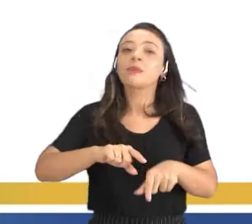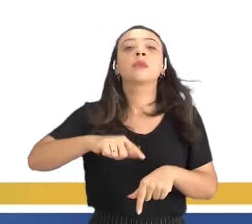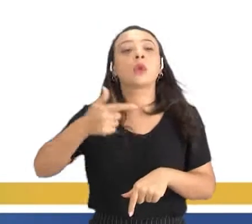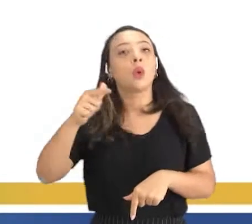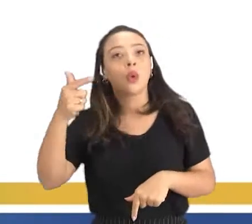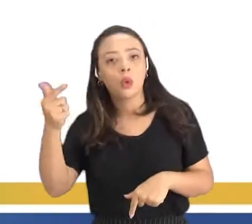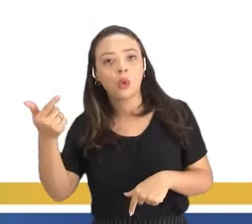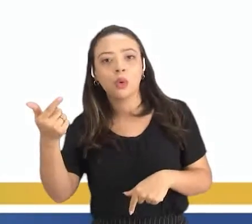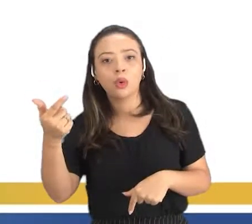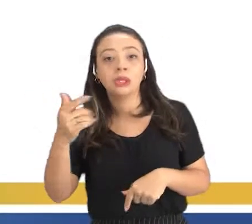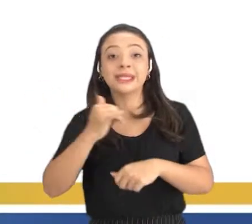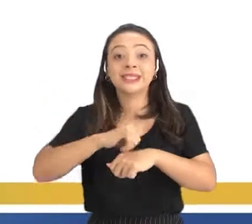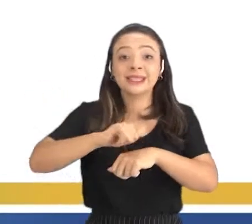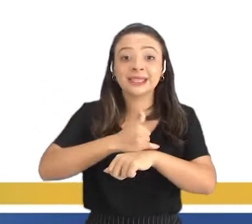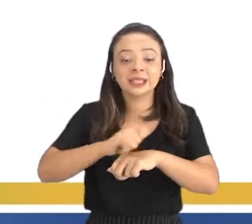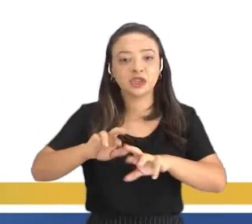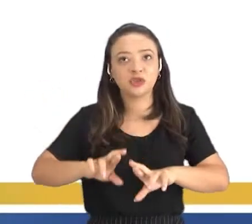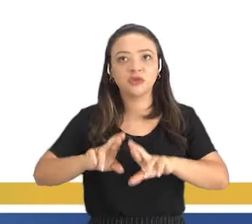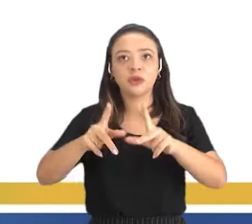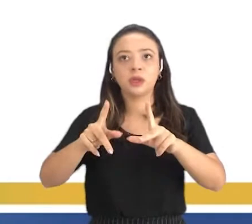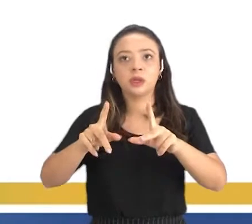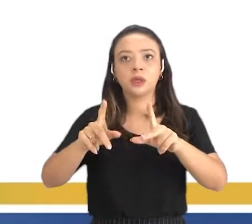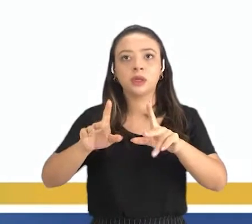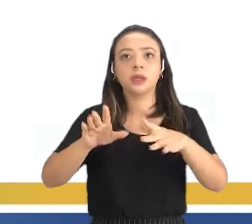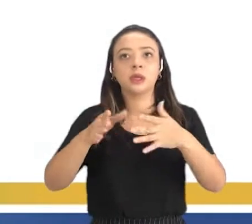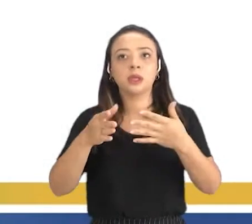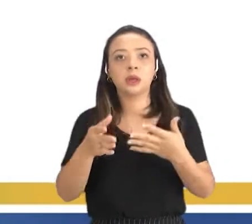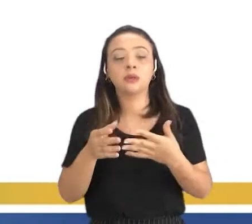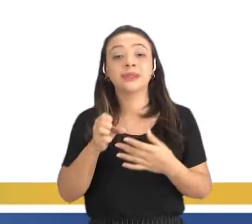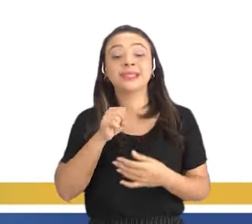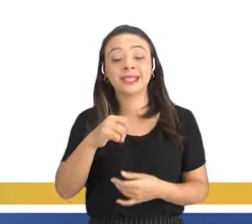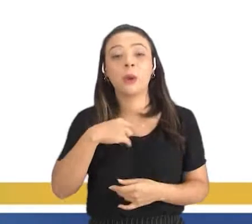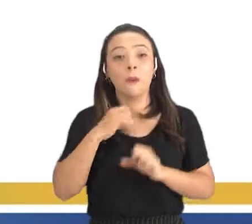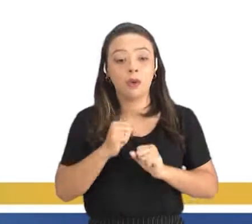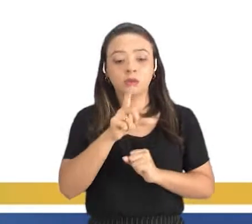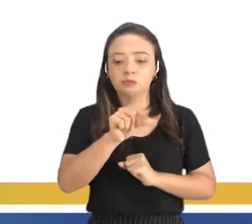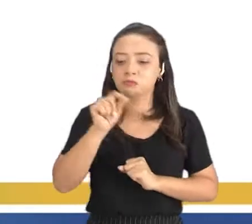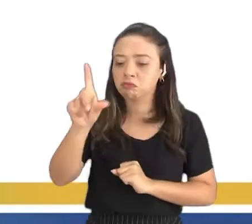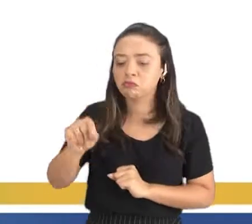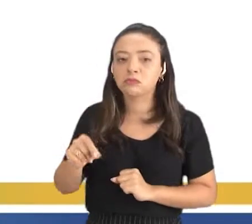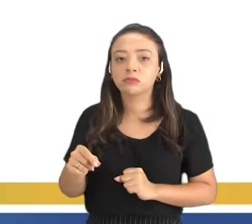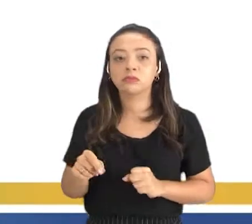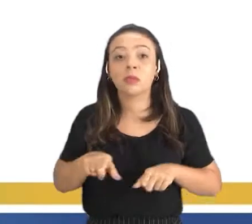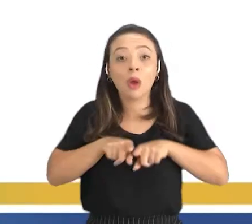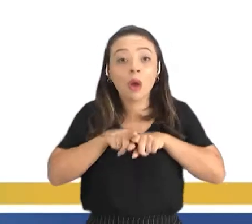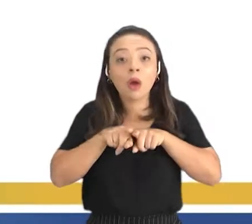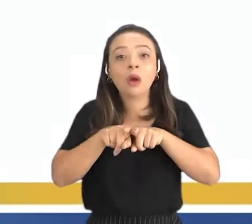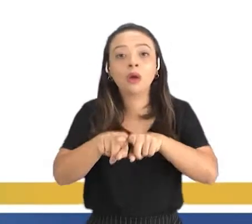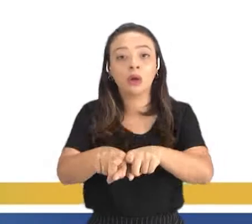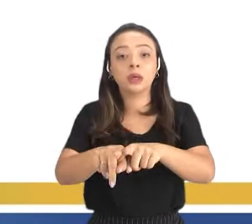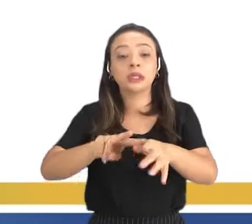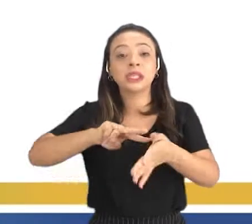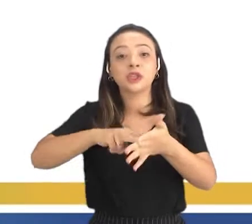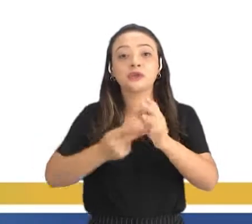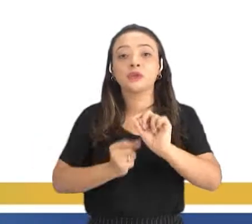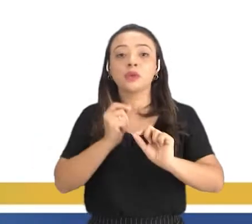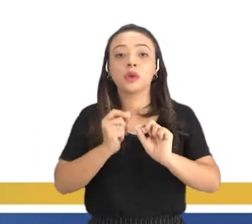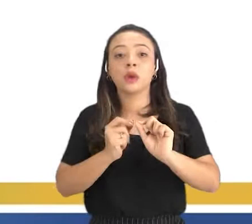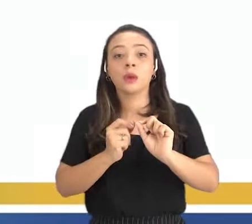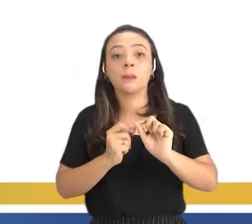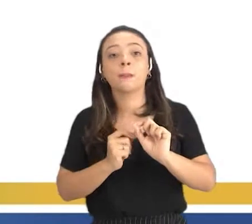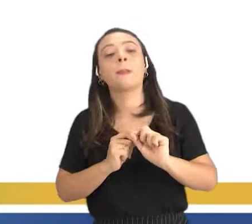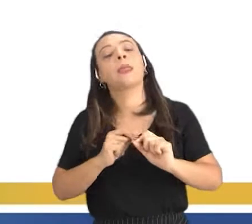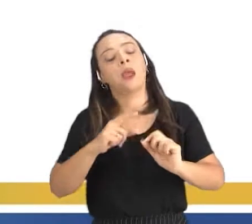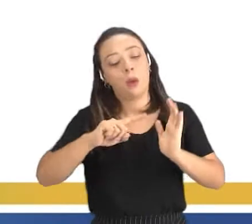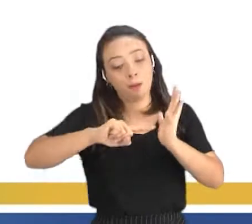maneiras, o número de maneiras que essas decisões podem ser tomadas simultaneamente é calculado por um produto, né, de N